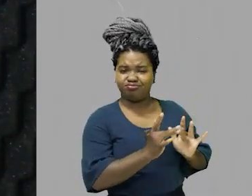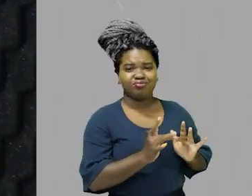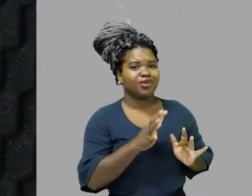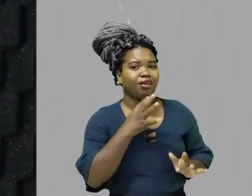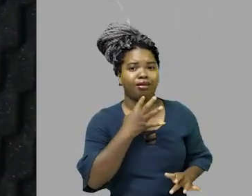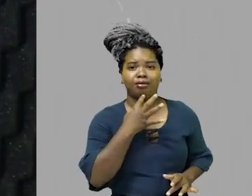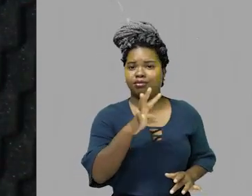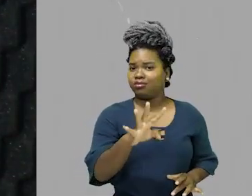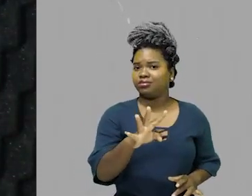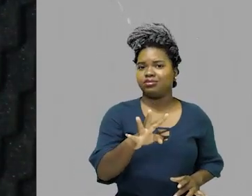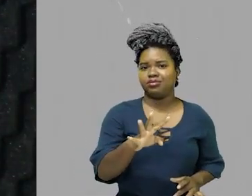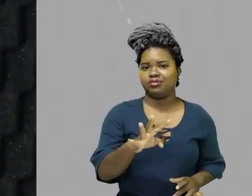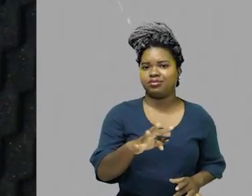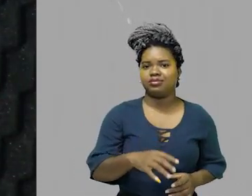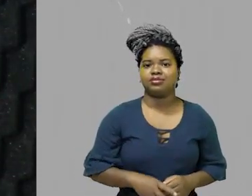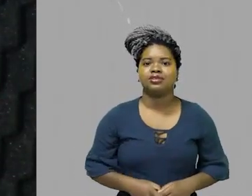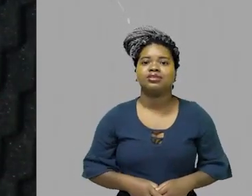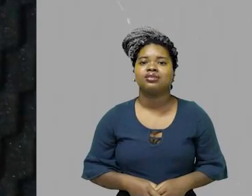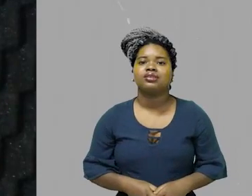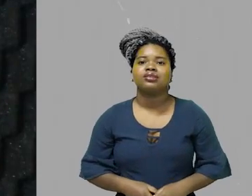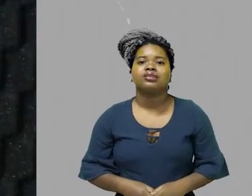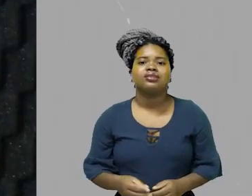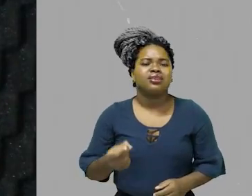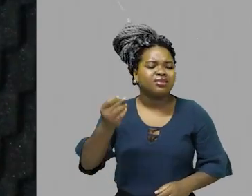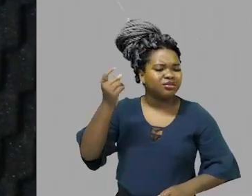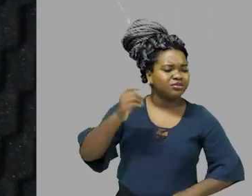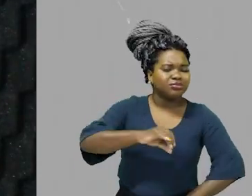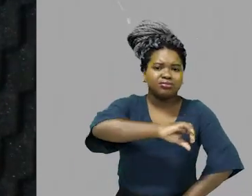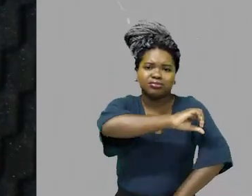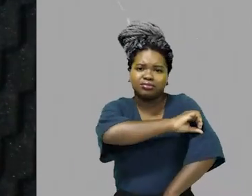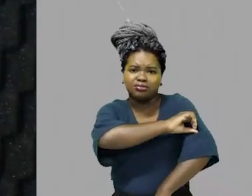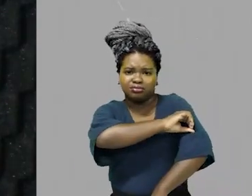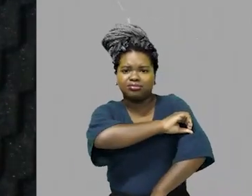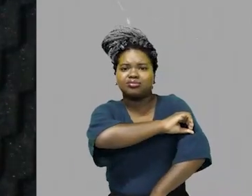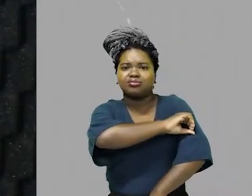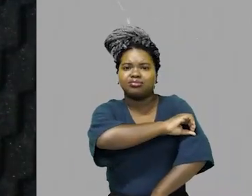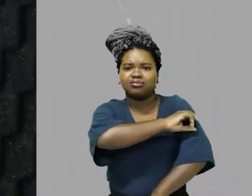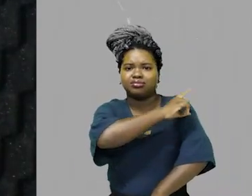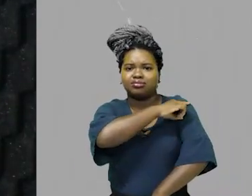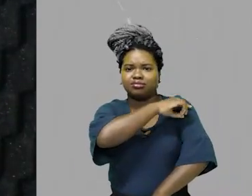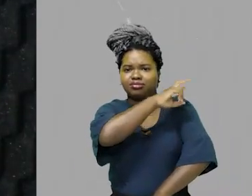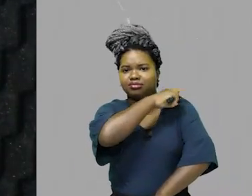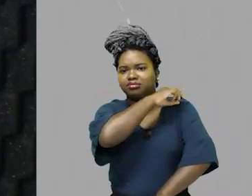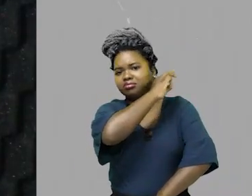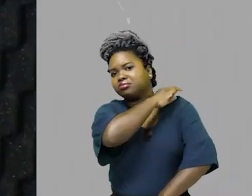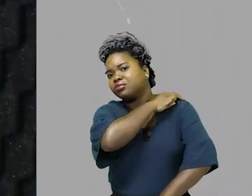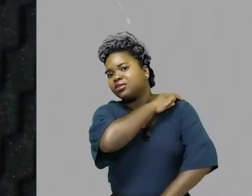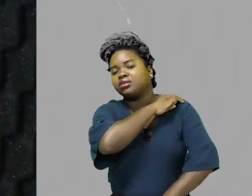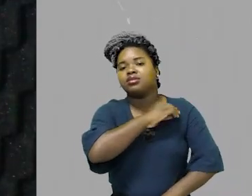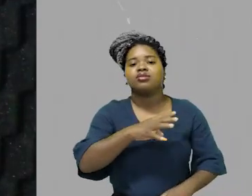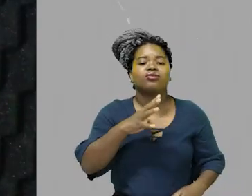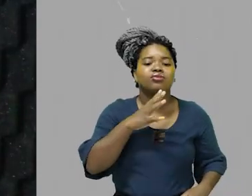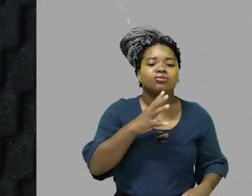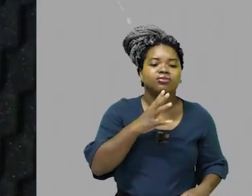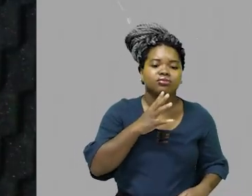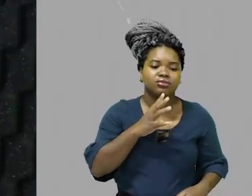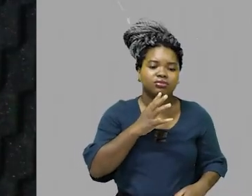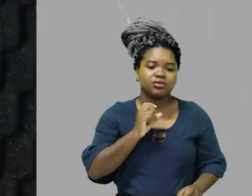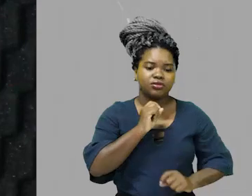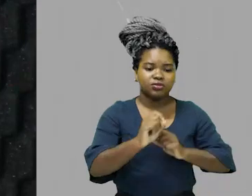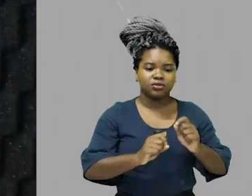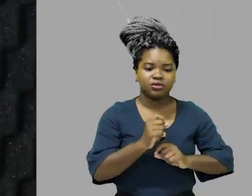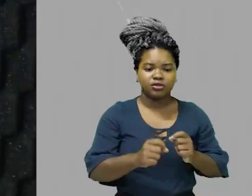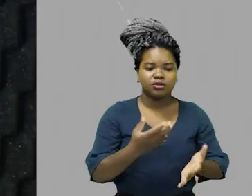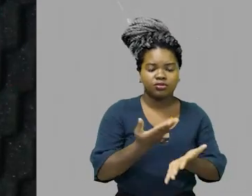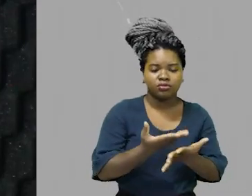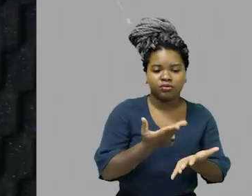desde ao ensino fundamental, nós temos mais contato com termos relacionados ao estudo dos animais, né,